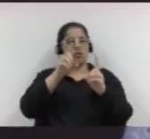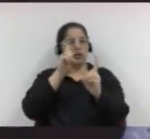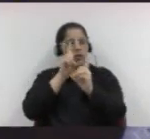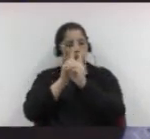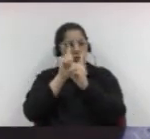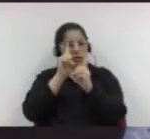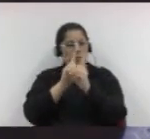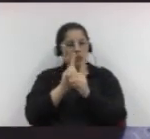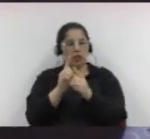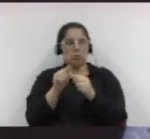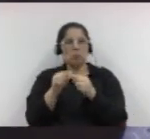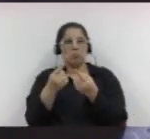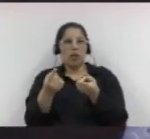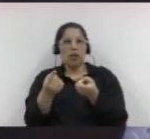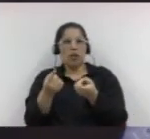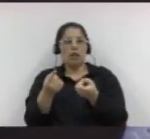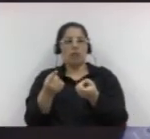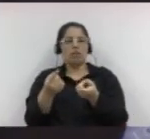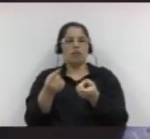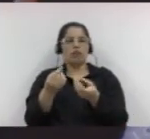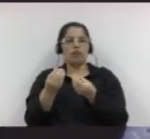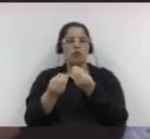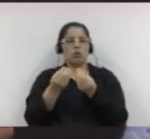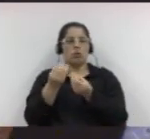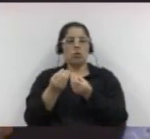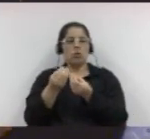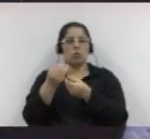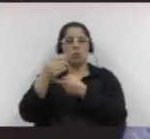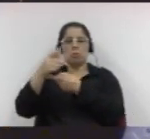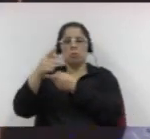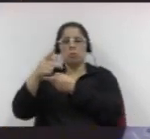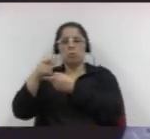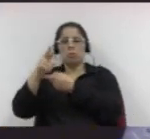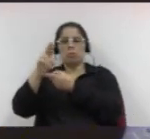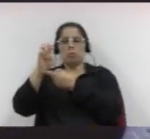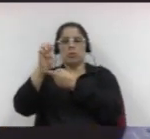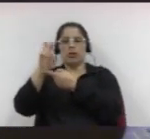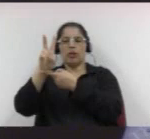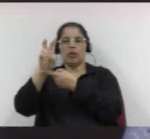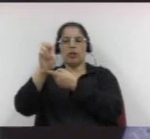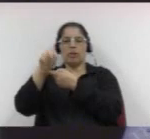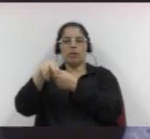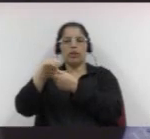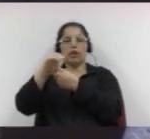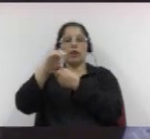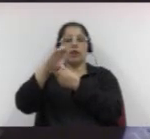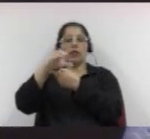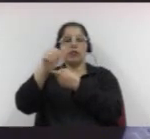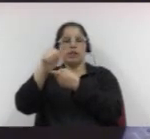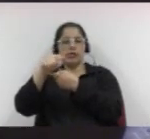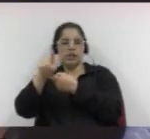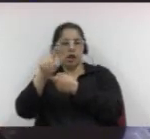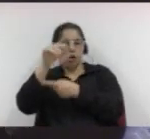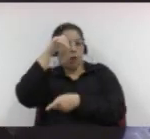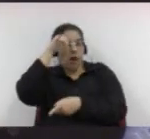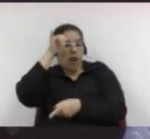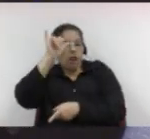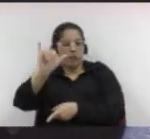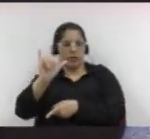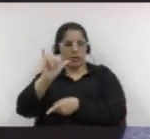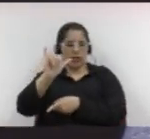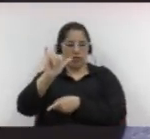mas o procedimento de prevenção também é cuidar da saúde. Quando você previne uma